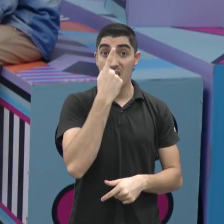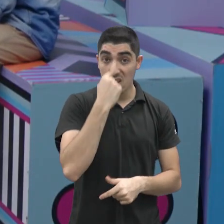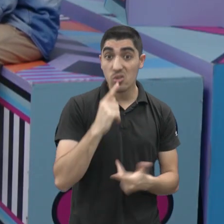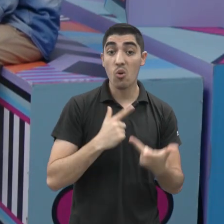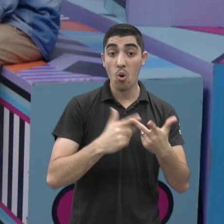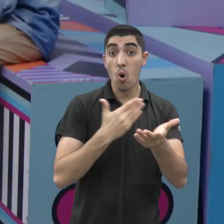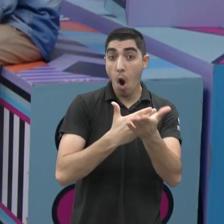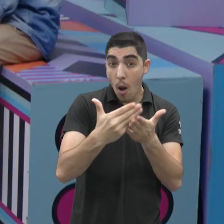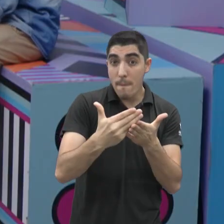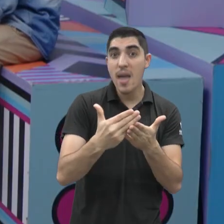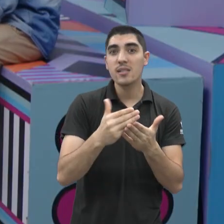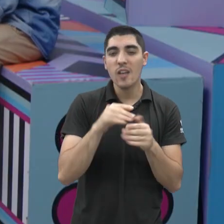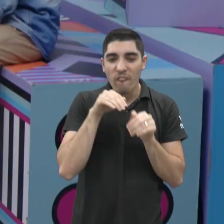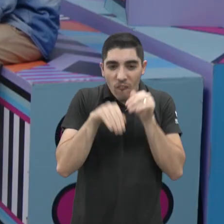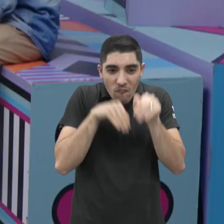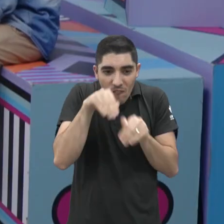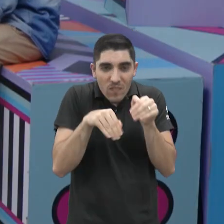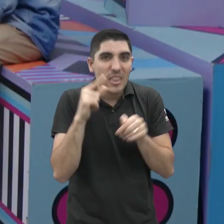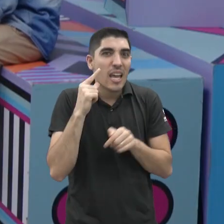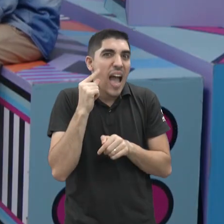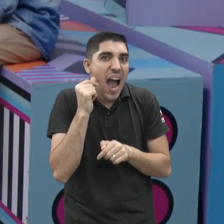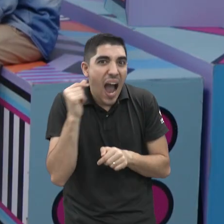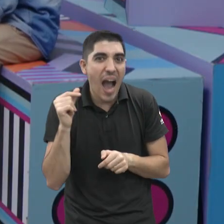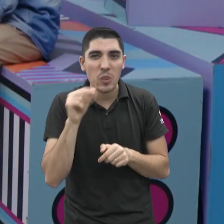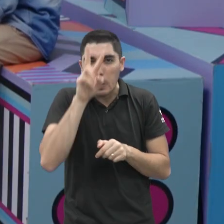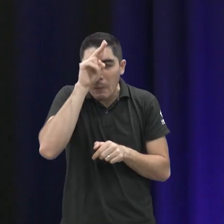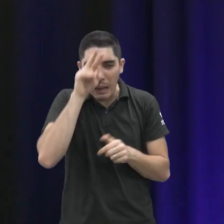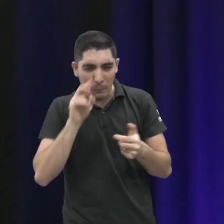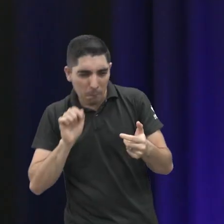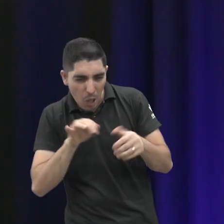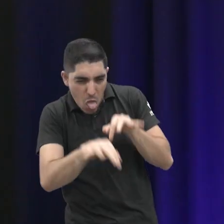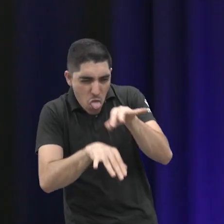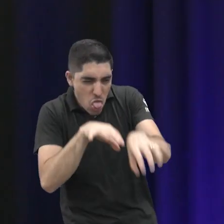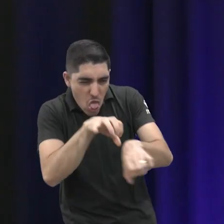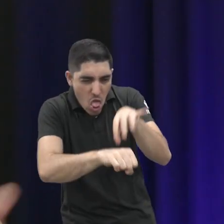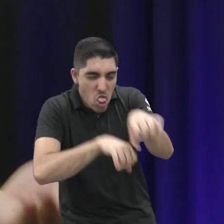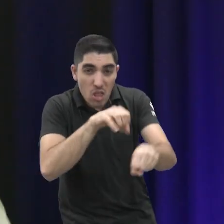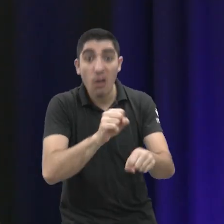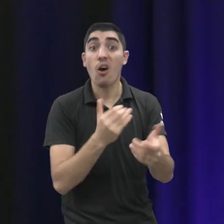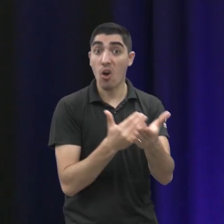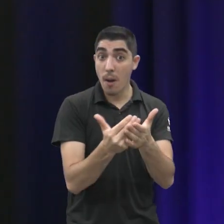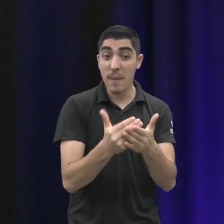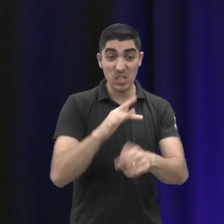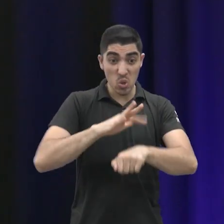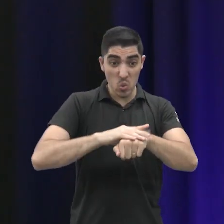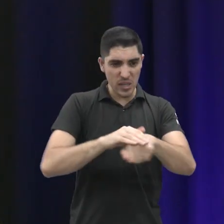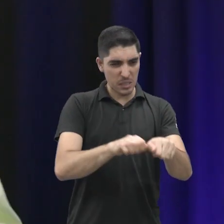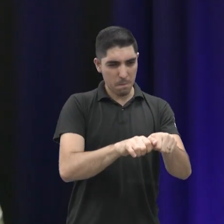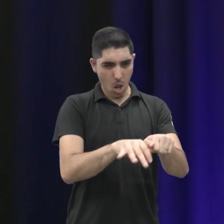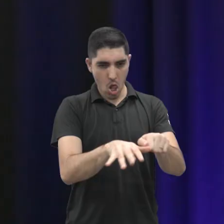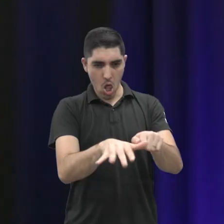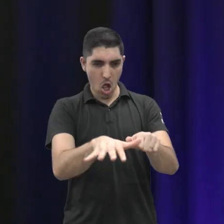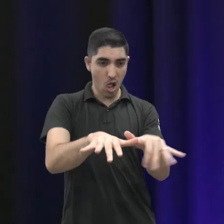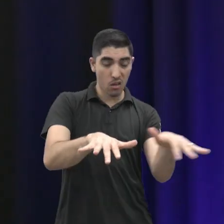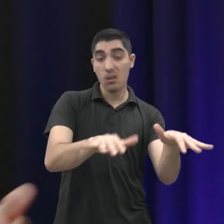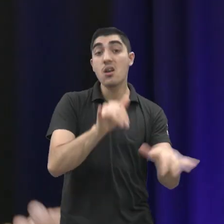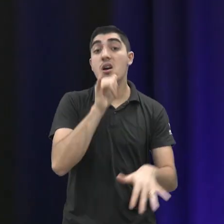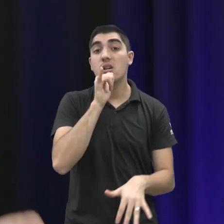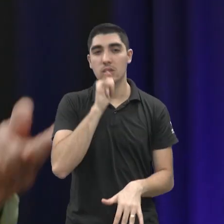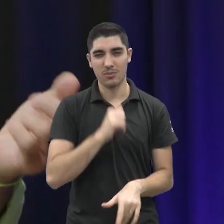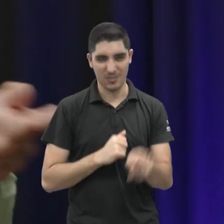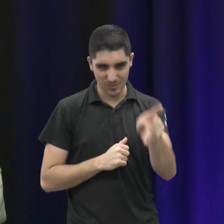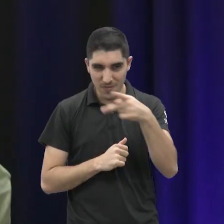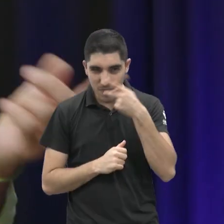insetos, atrai, né? pequenos roedores e gera doença. Como você falou, o lixo acumulado, se chover,